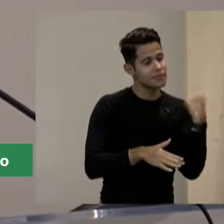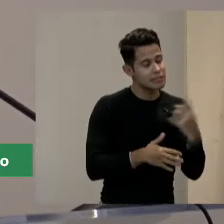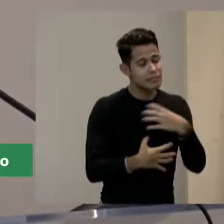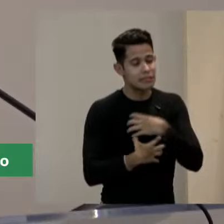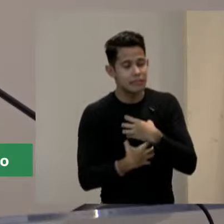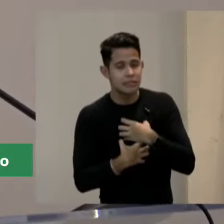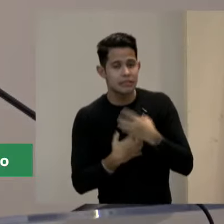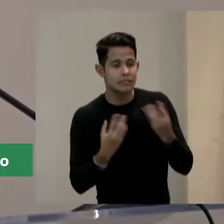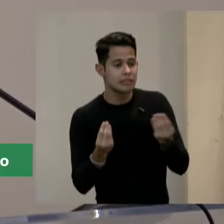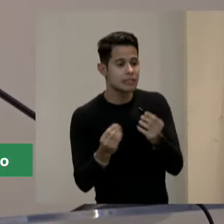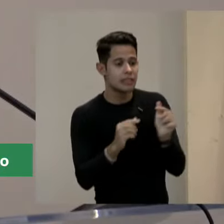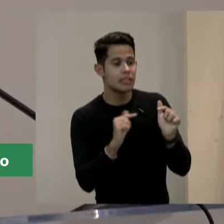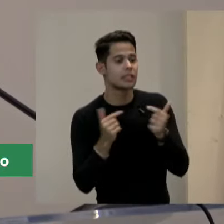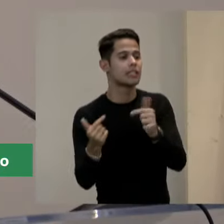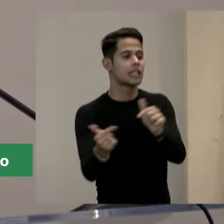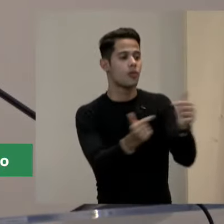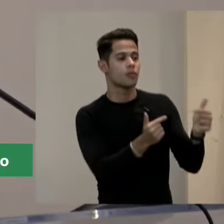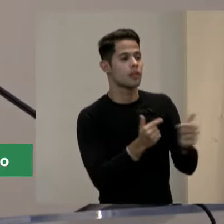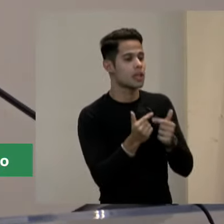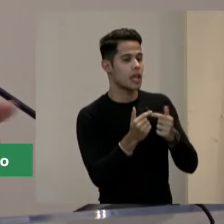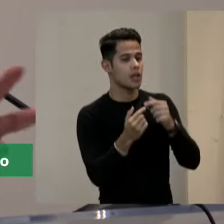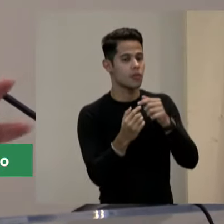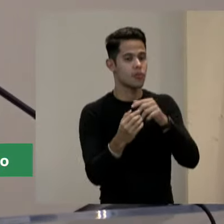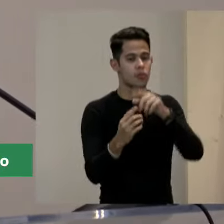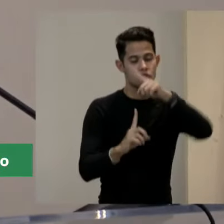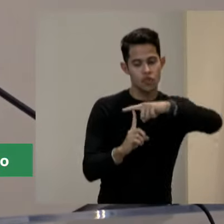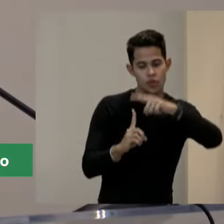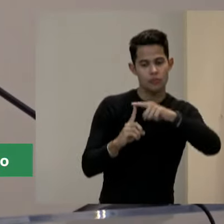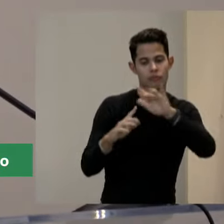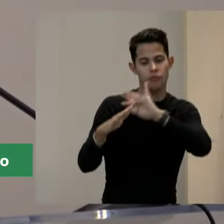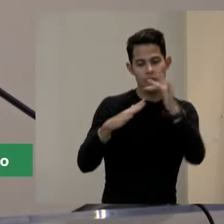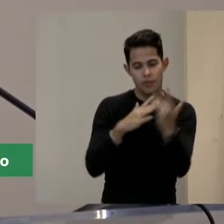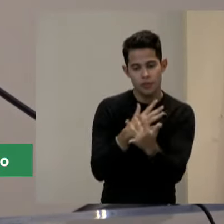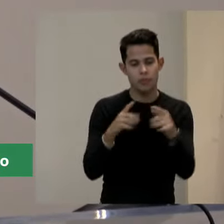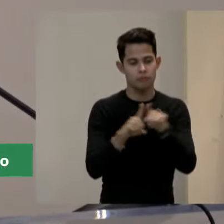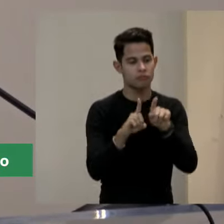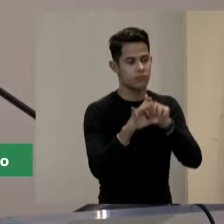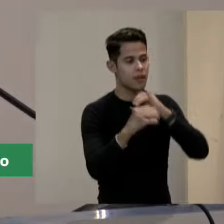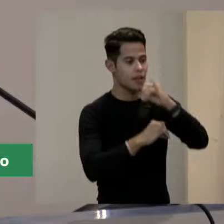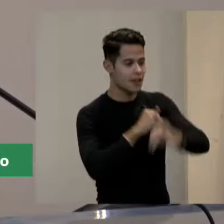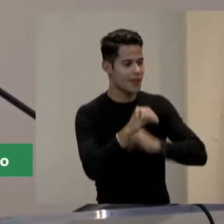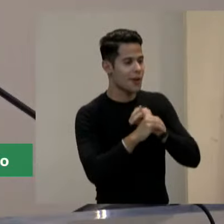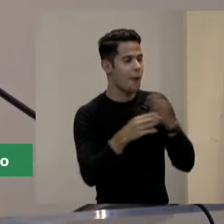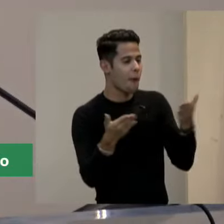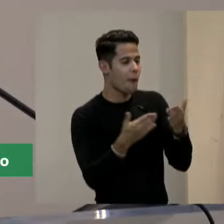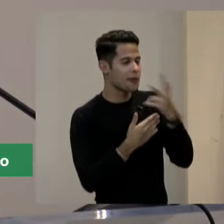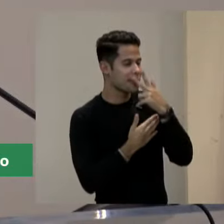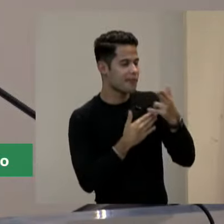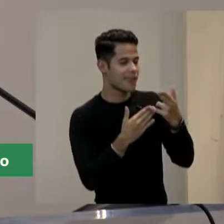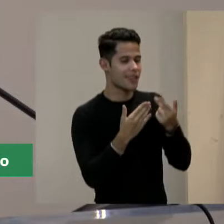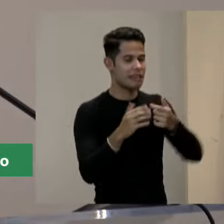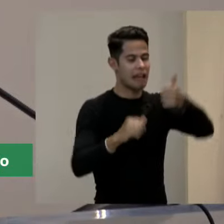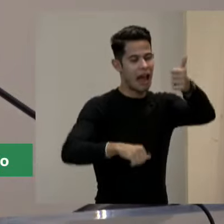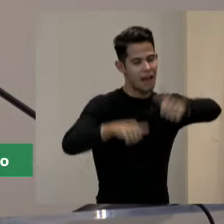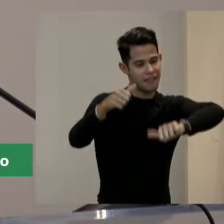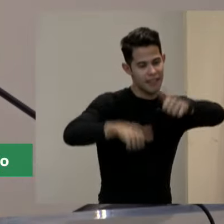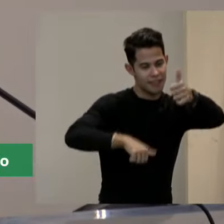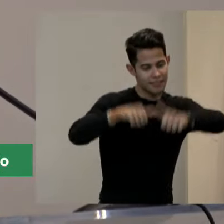tenha uma notoriedade virtual em redes sociais, que hoje parece que é como se mede a qualificação ou